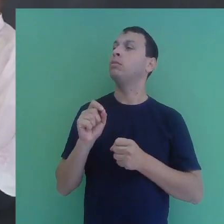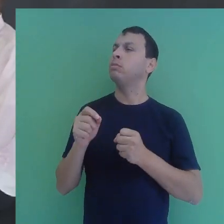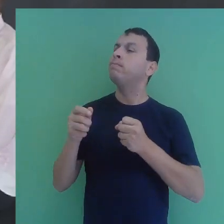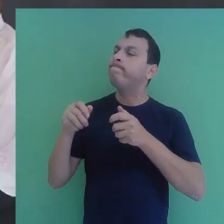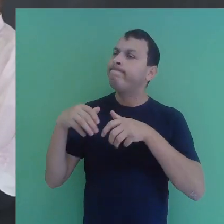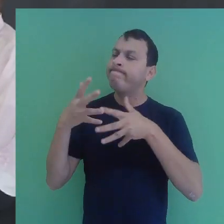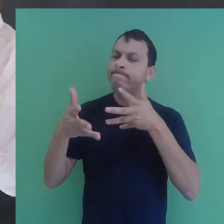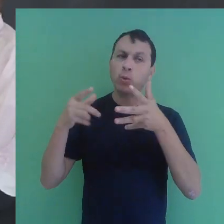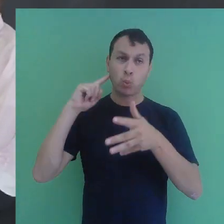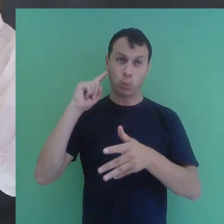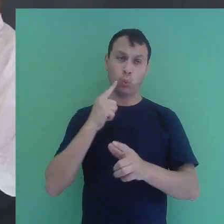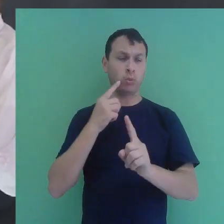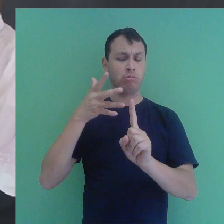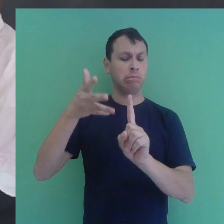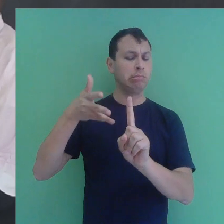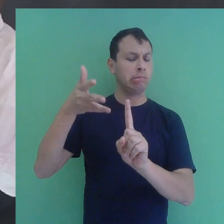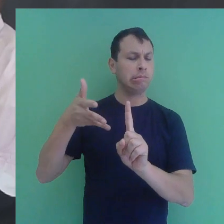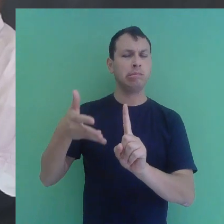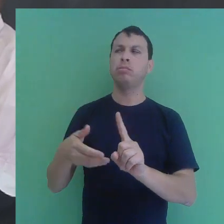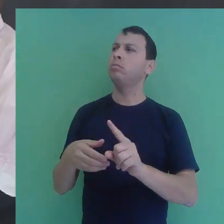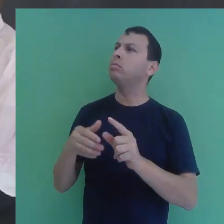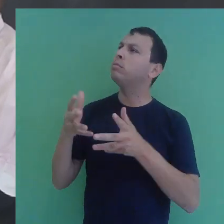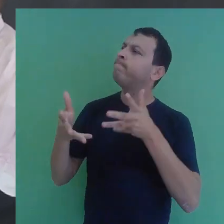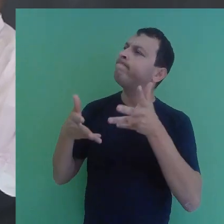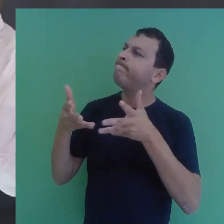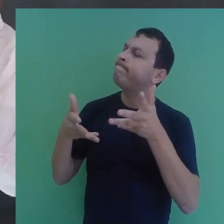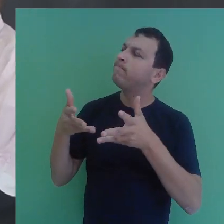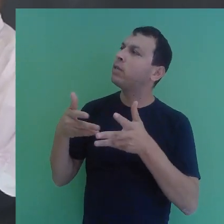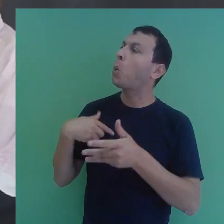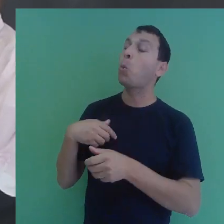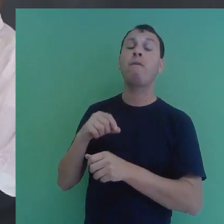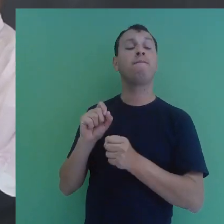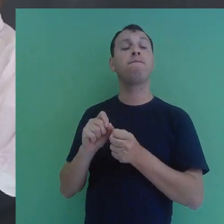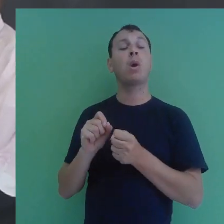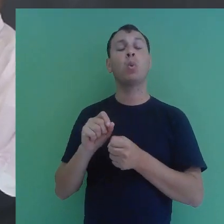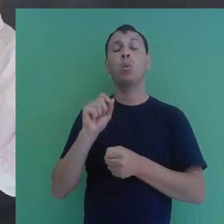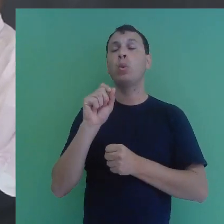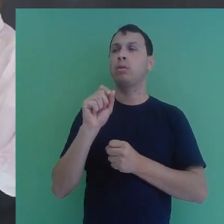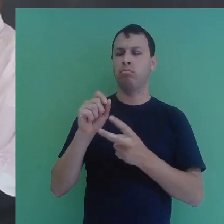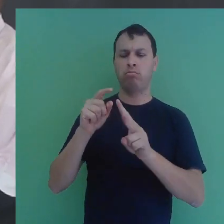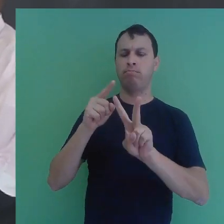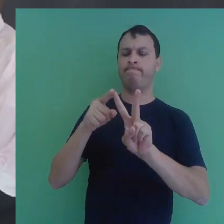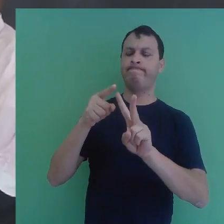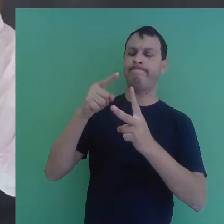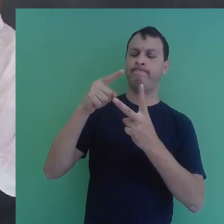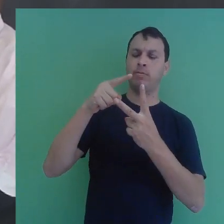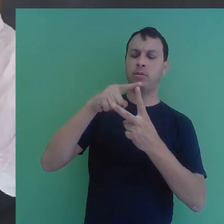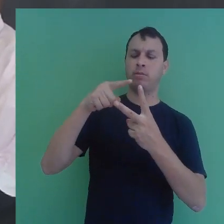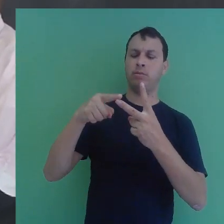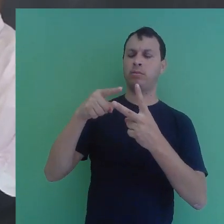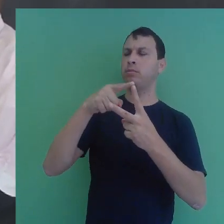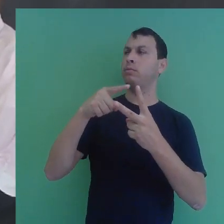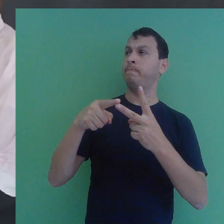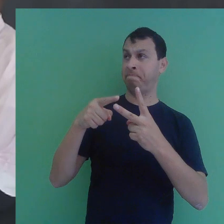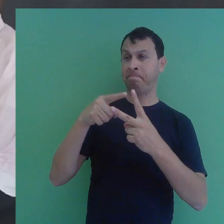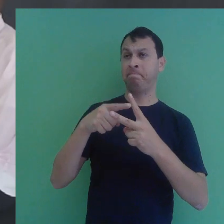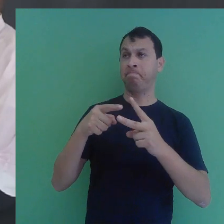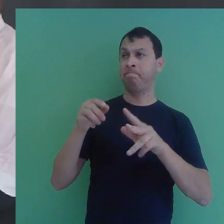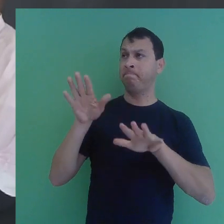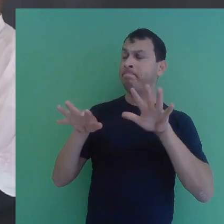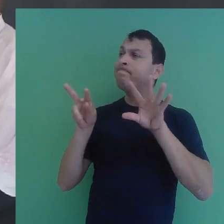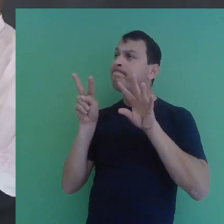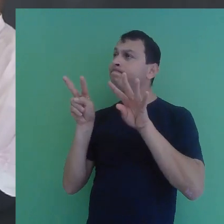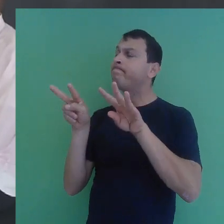que Existem duas situações diferentes. Se eu consigo deduzir pelo contexto o